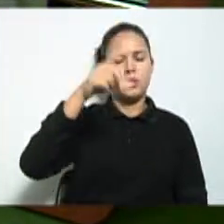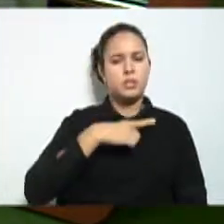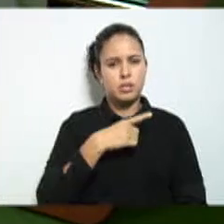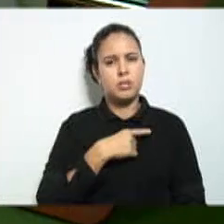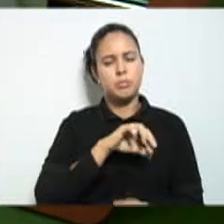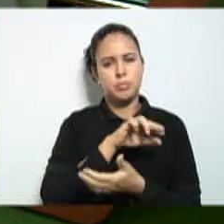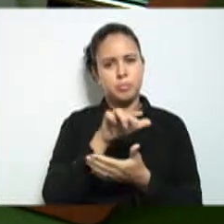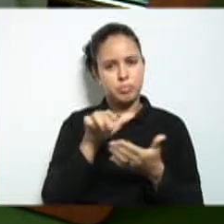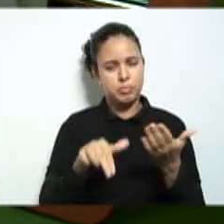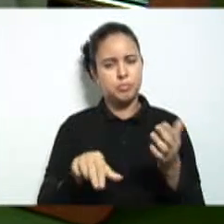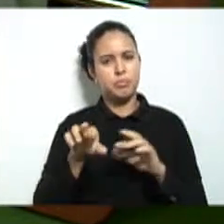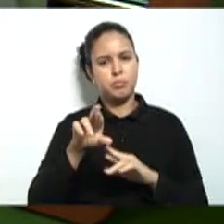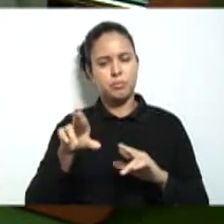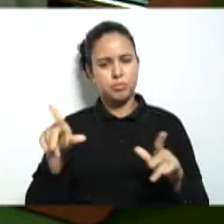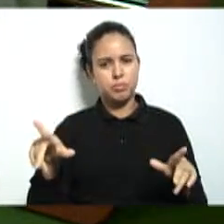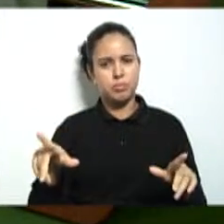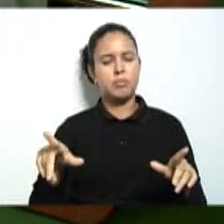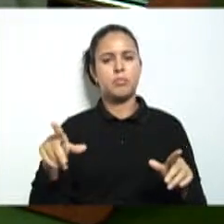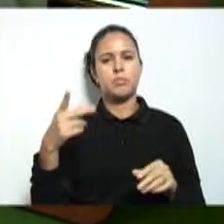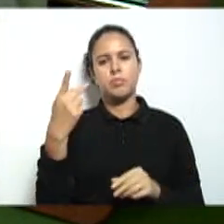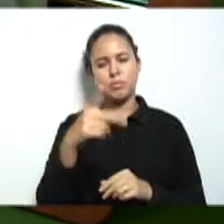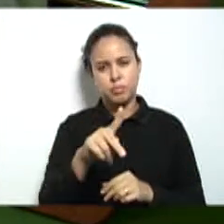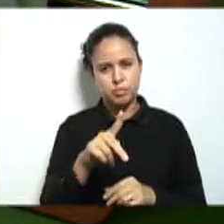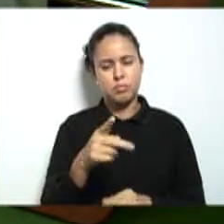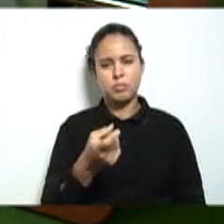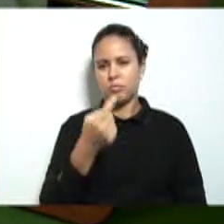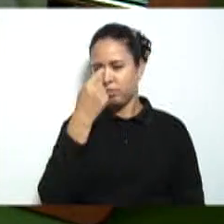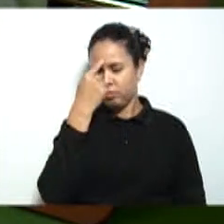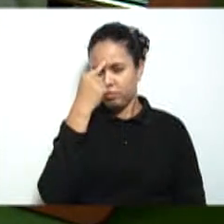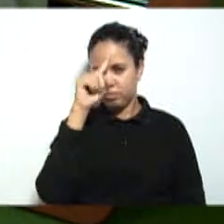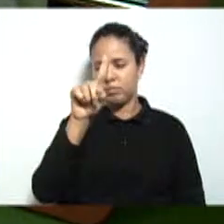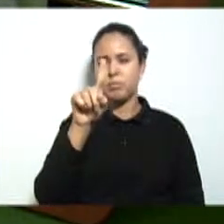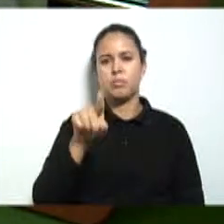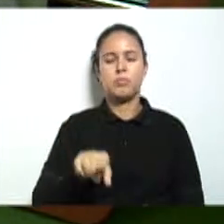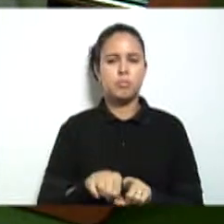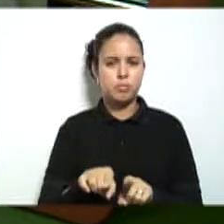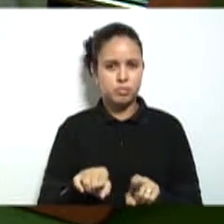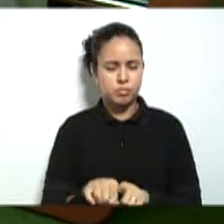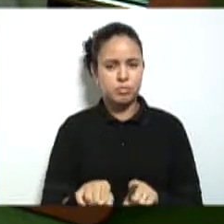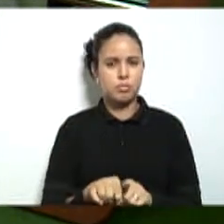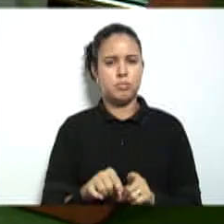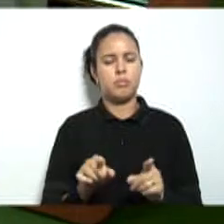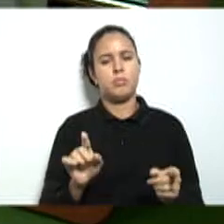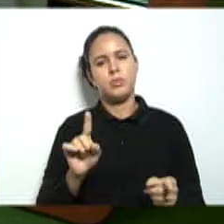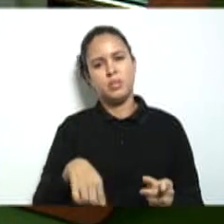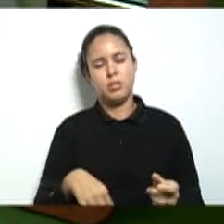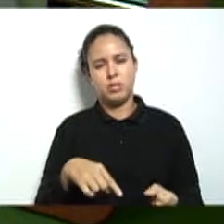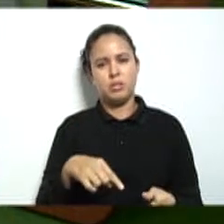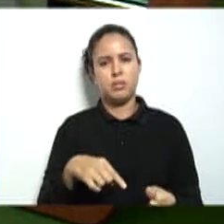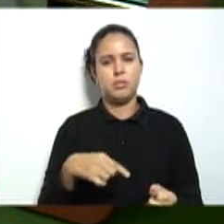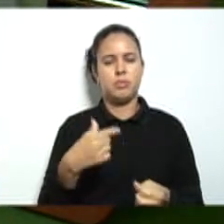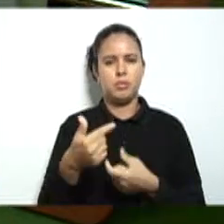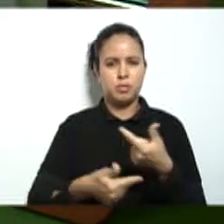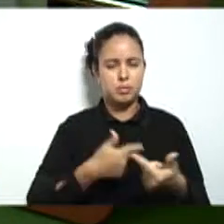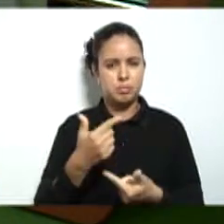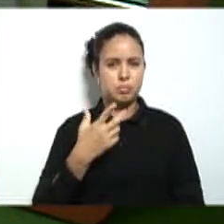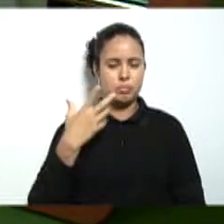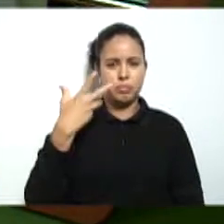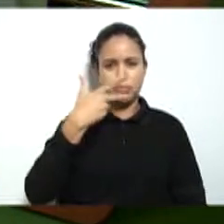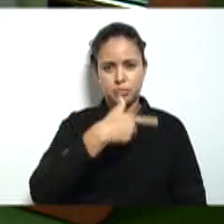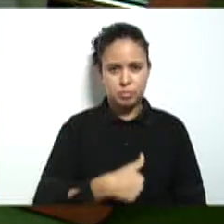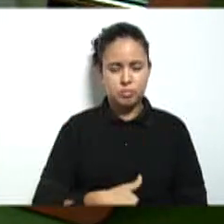banners diferentes que contaram com a criatividade e dedicação das pessoas, e ficou um trabalho muito bonito. Eu posso falar que a gente se emocionou muito, né, professora?